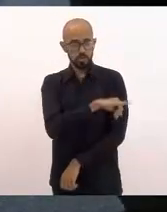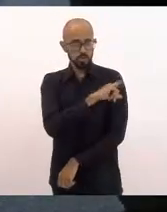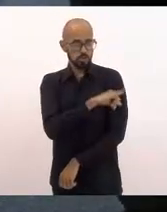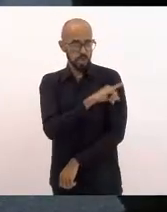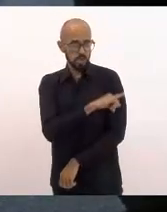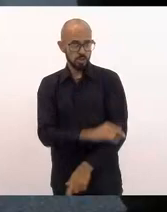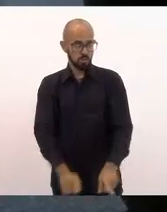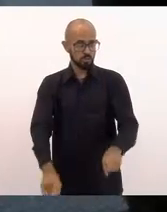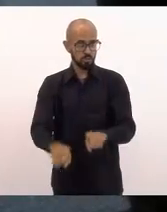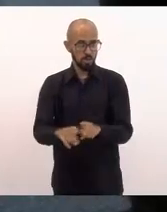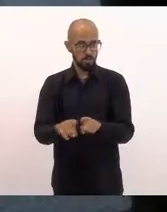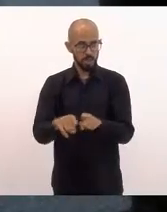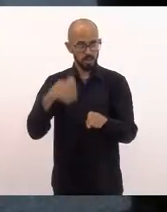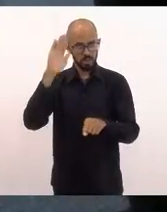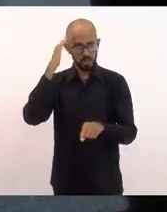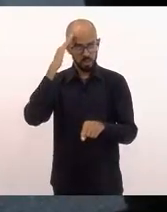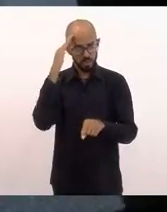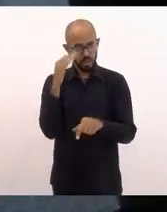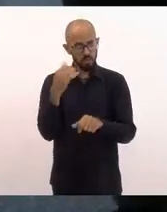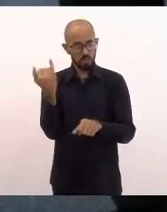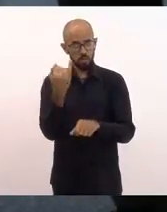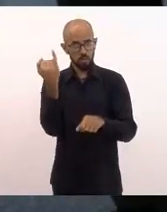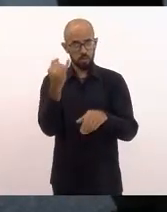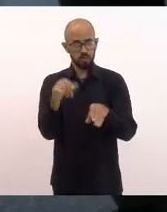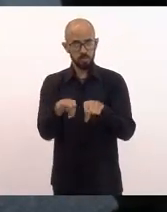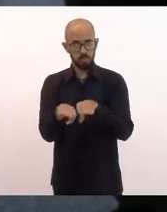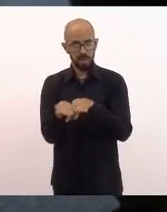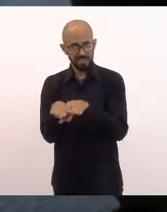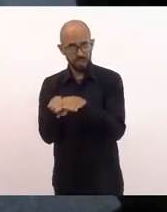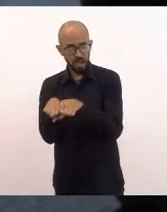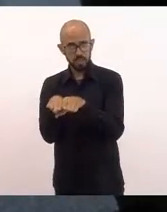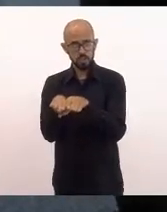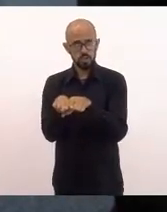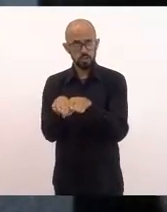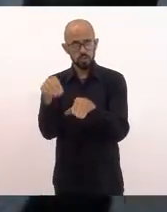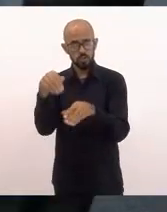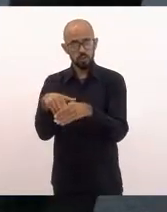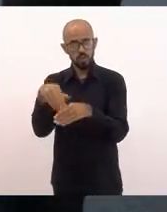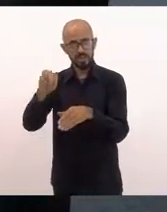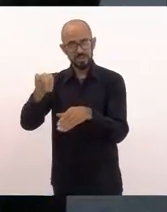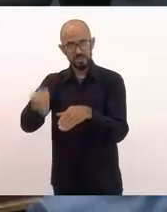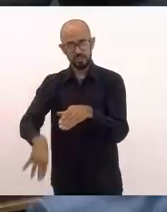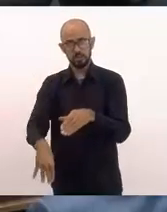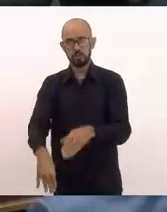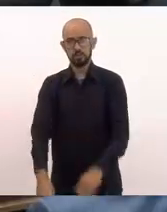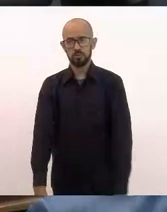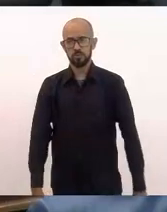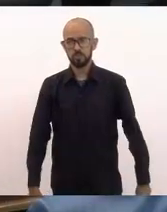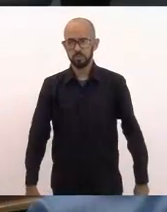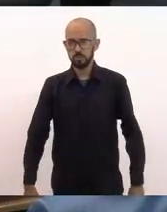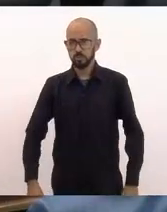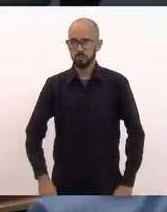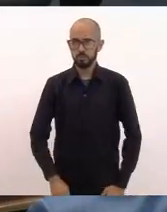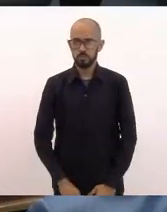da integralidade, da paridade, vota sim pela rejeição ao veto.